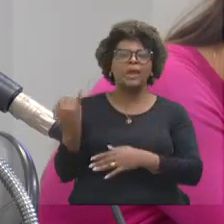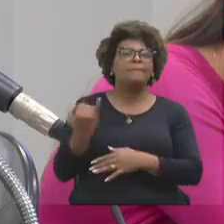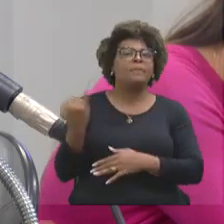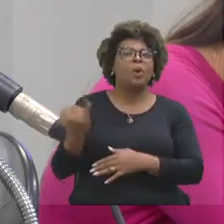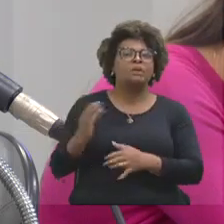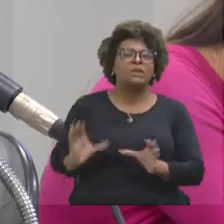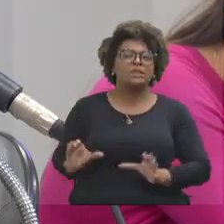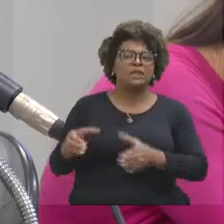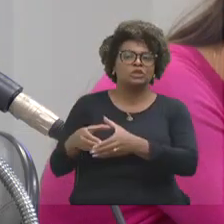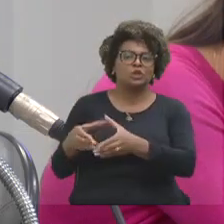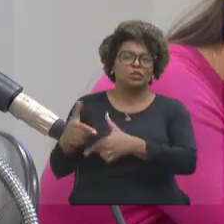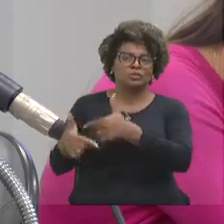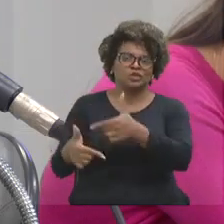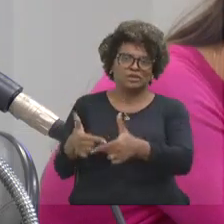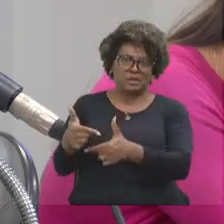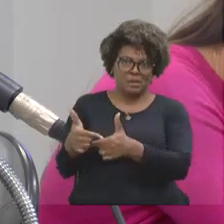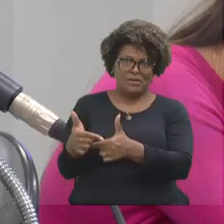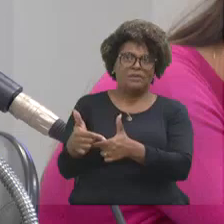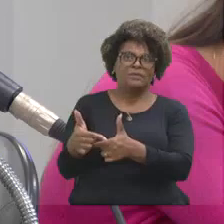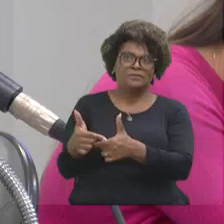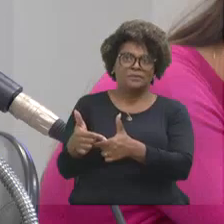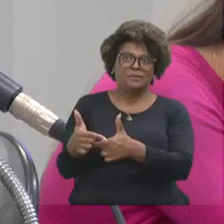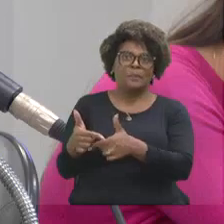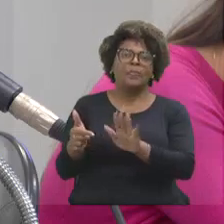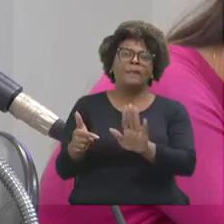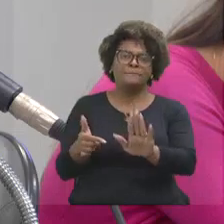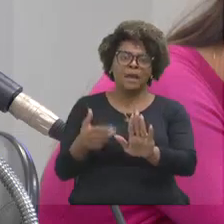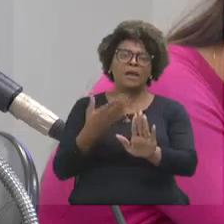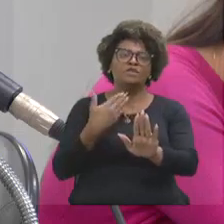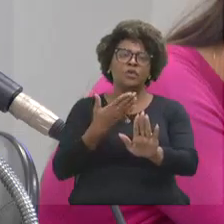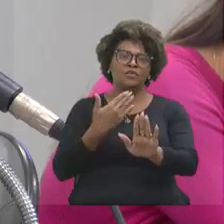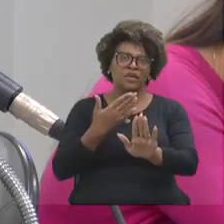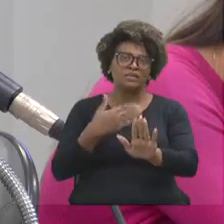mas conversando com o Eduardo né inclusive cumprimentar